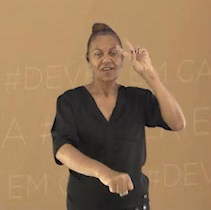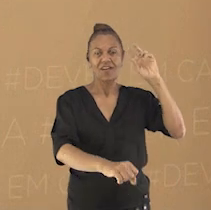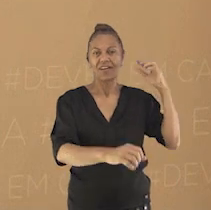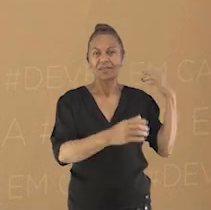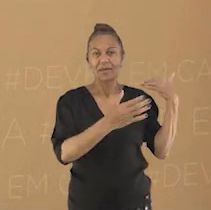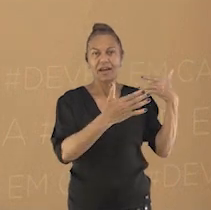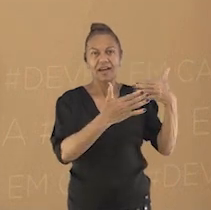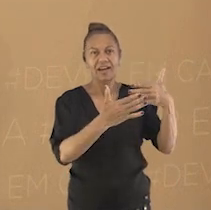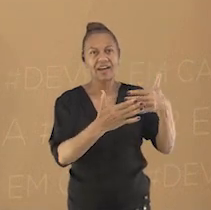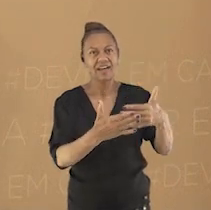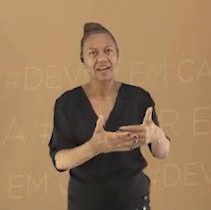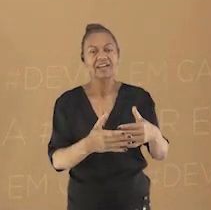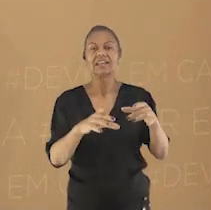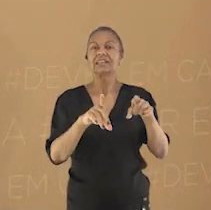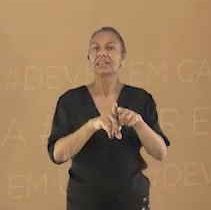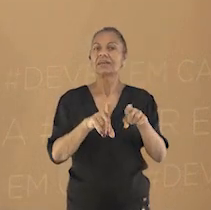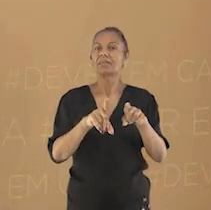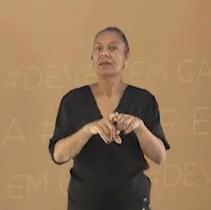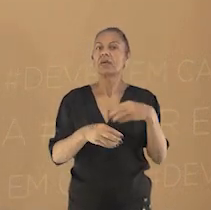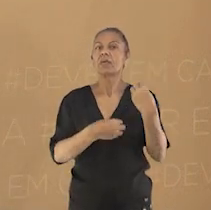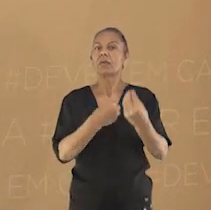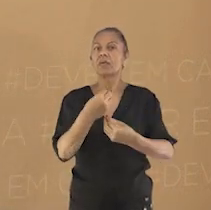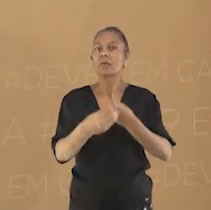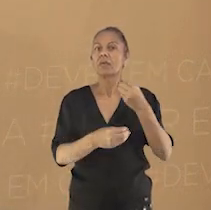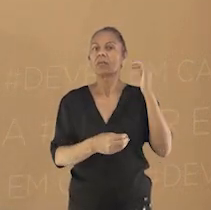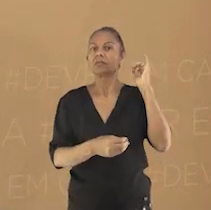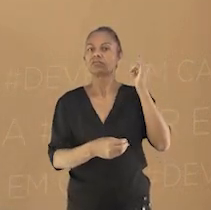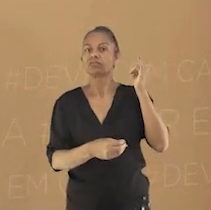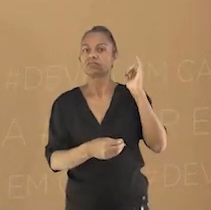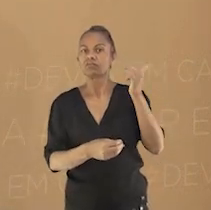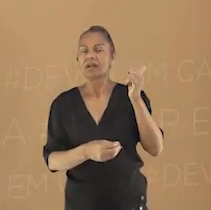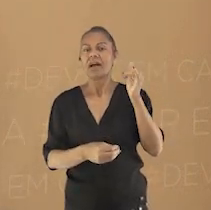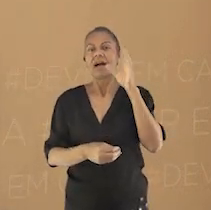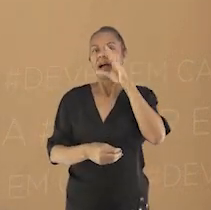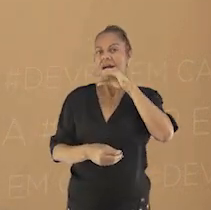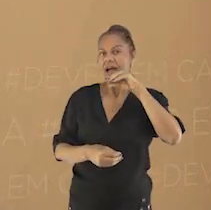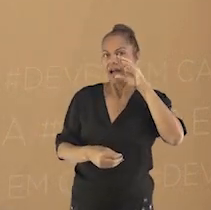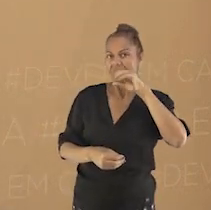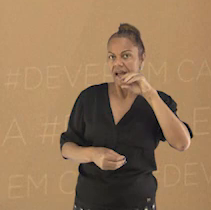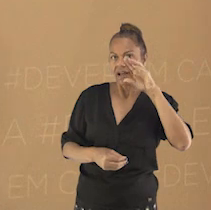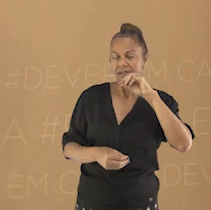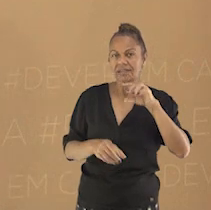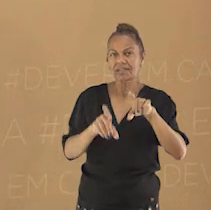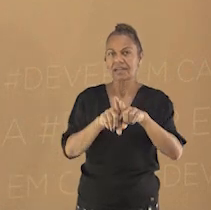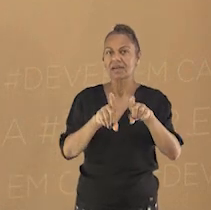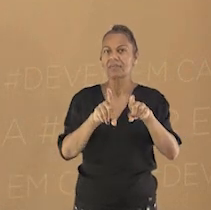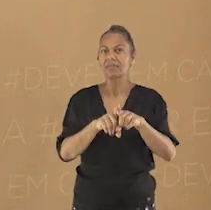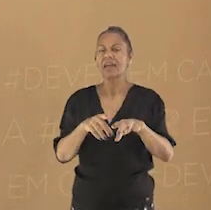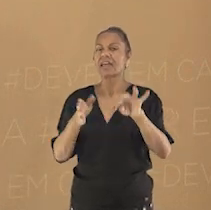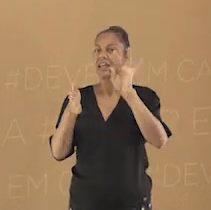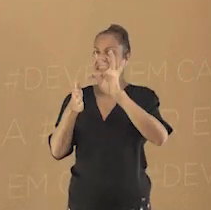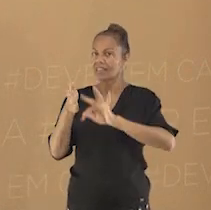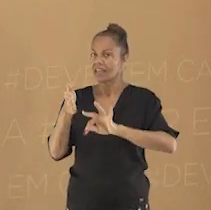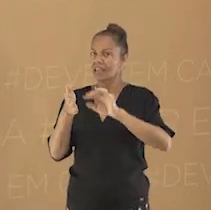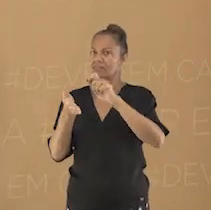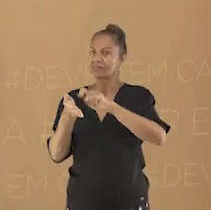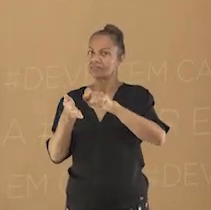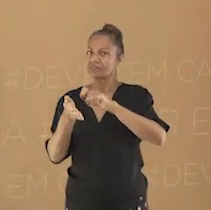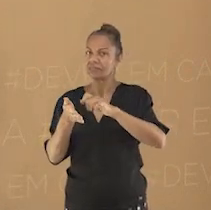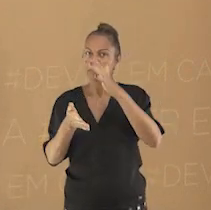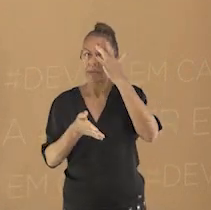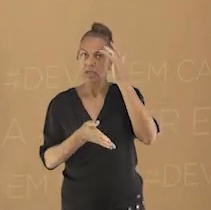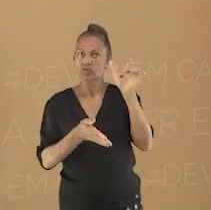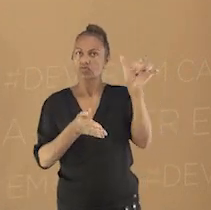fatos históricos e normas por meio de narrativas sagradas. Elas podem ser transmitidas pela tradição oral ou